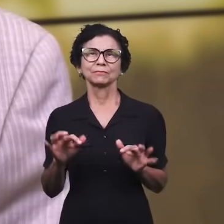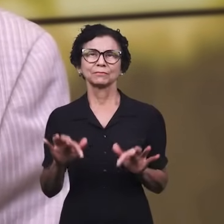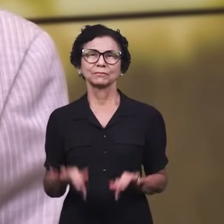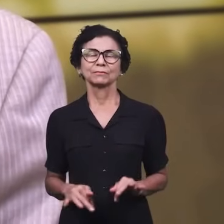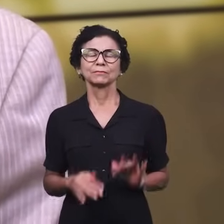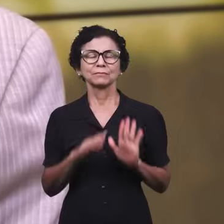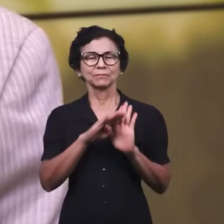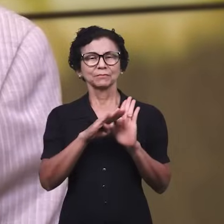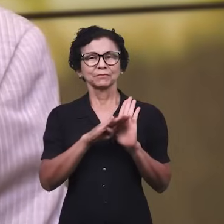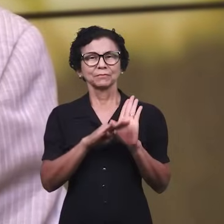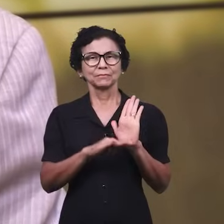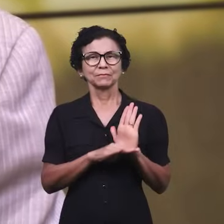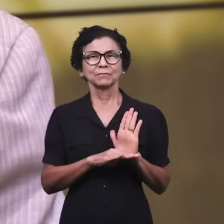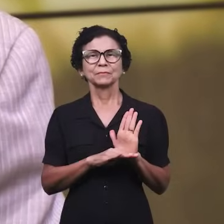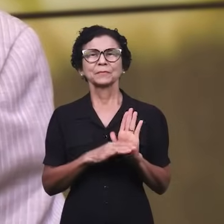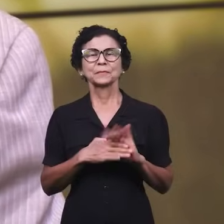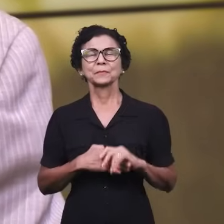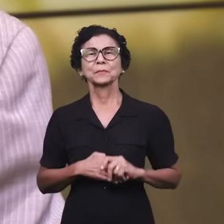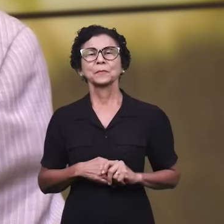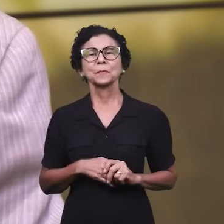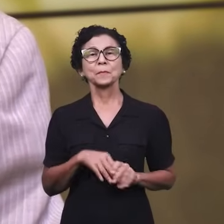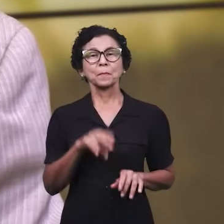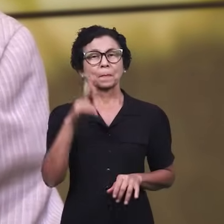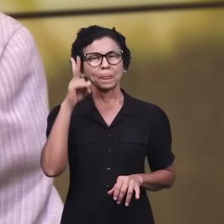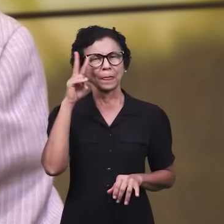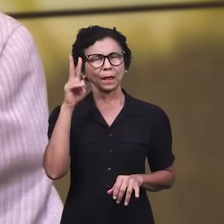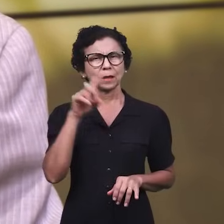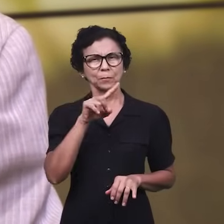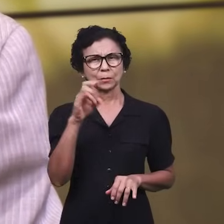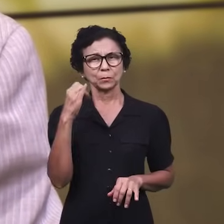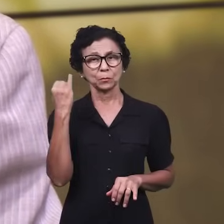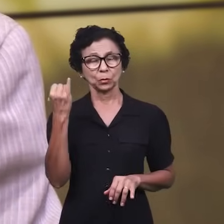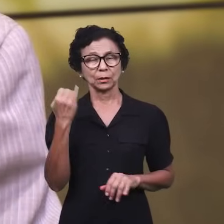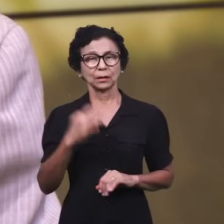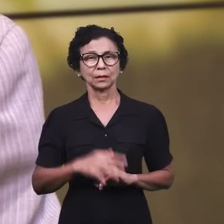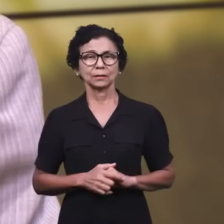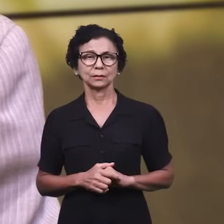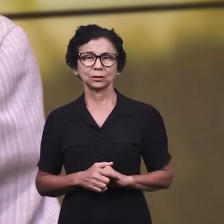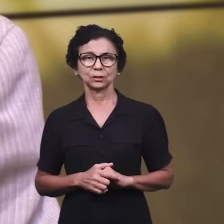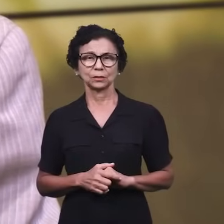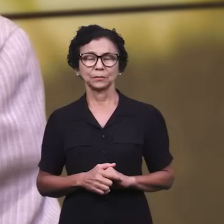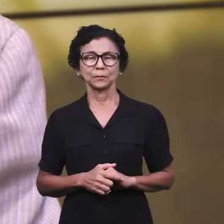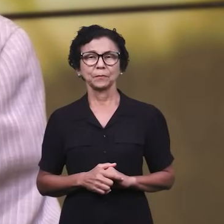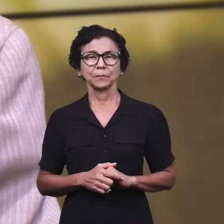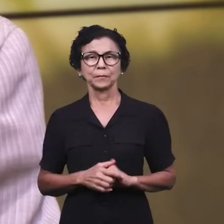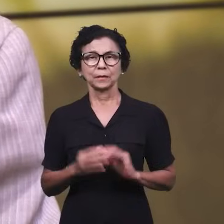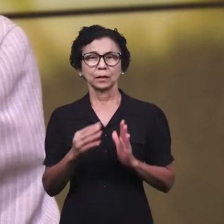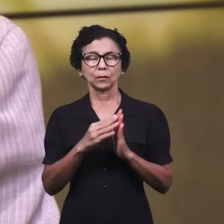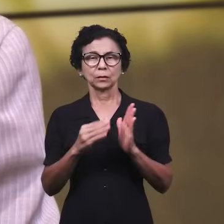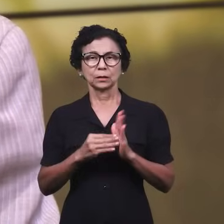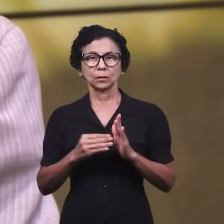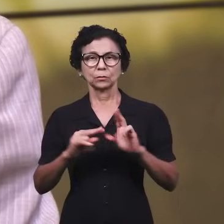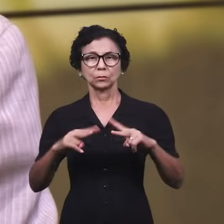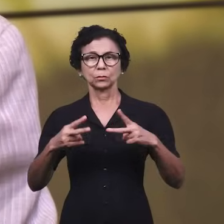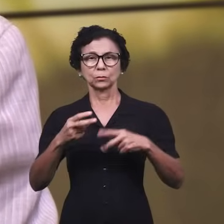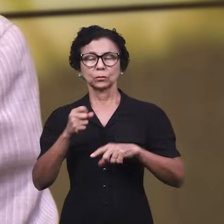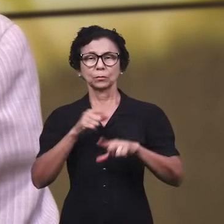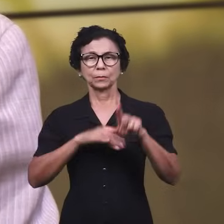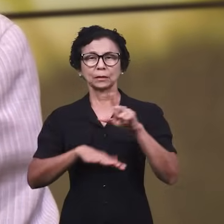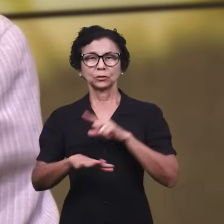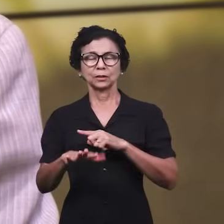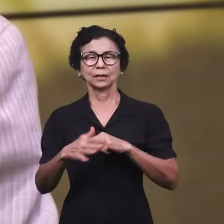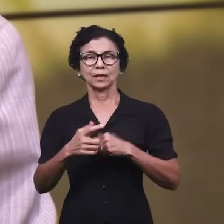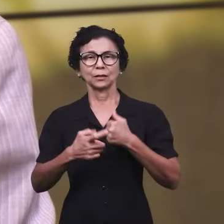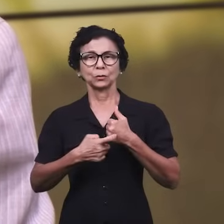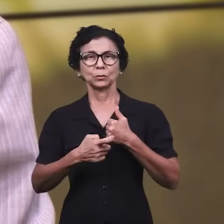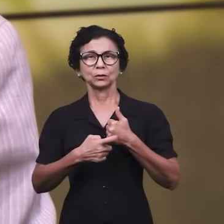programa gostaríamos de lembrar da importância de compartilhar e curtir esse conteúdo a todos os